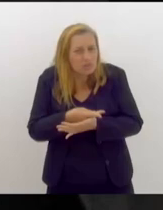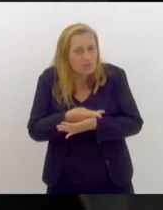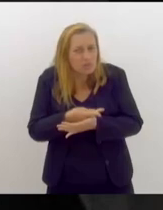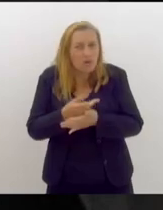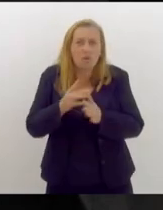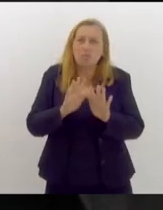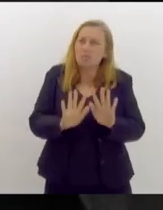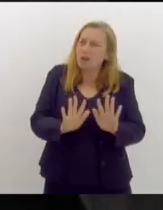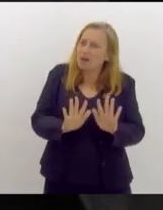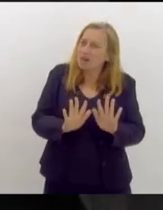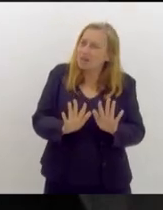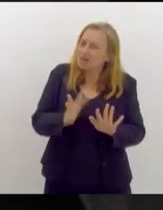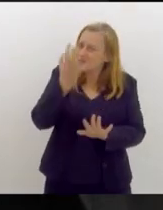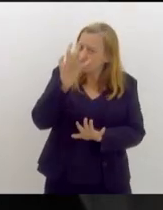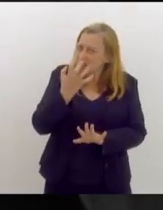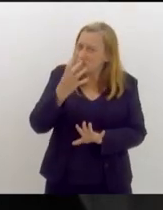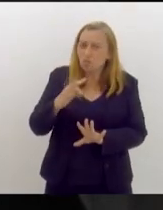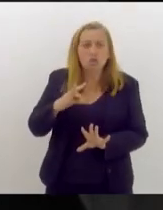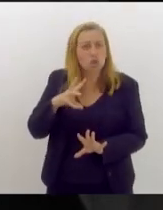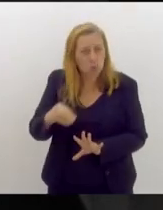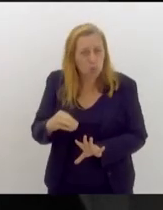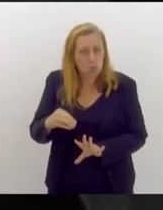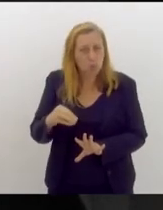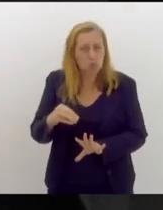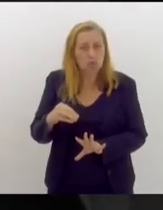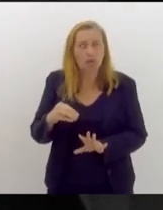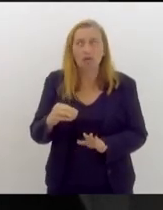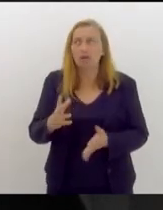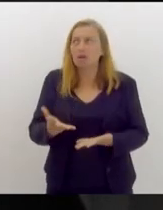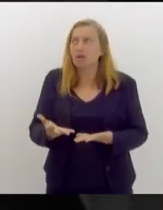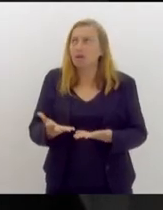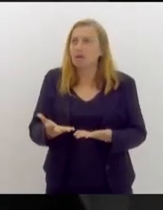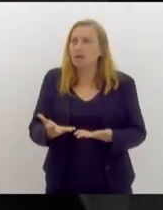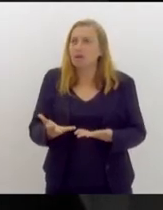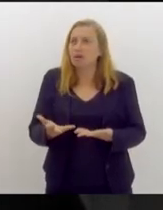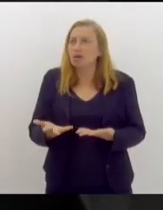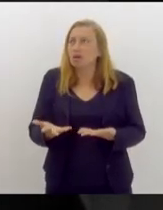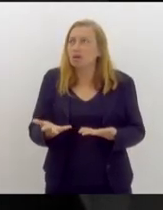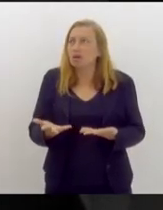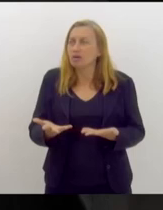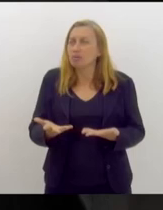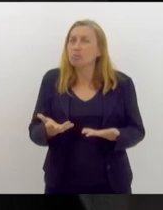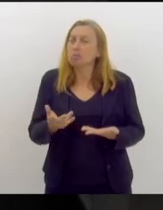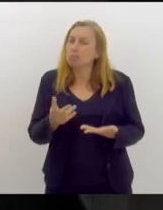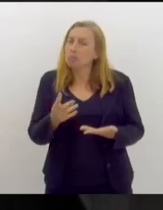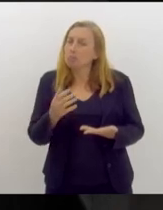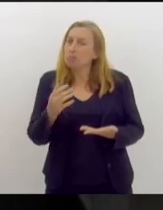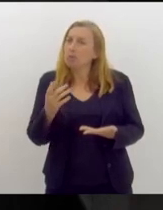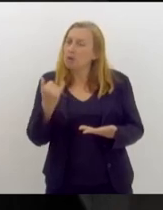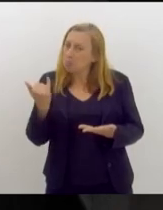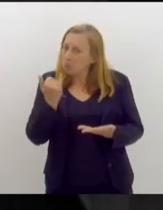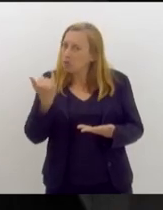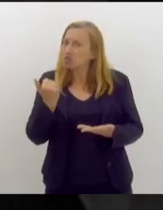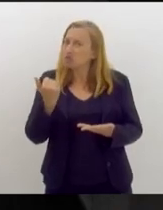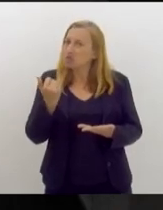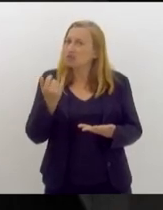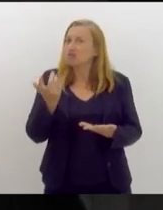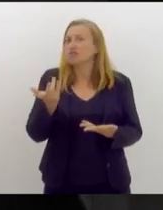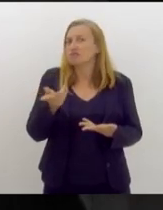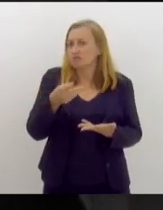mas grave que isso que chama que vale a pena também chamar